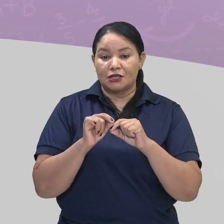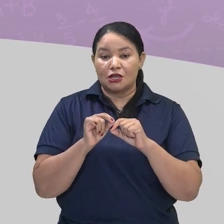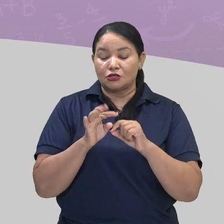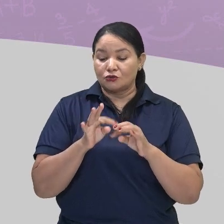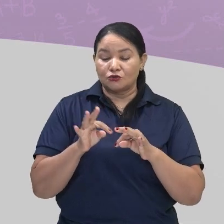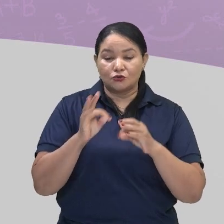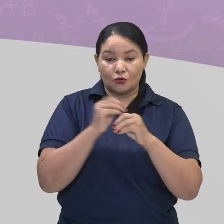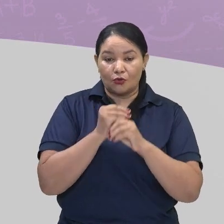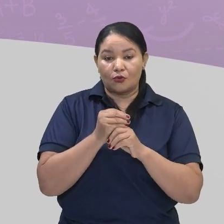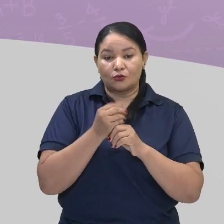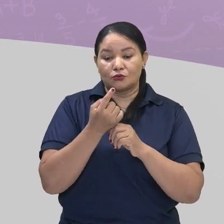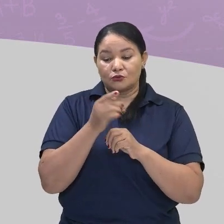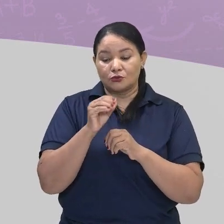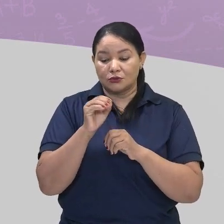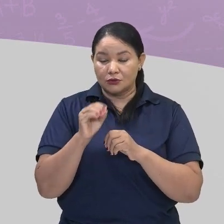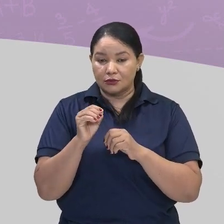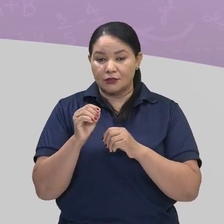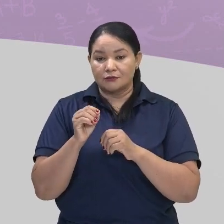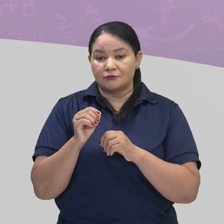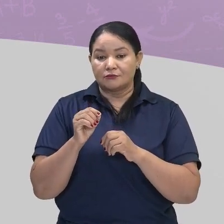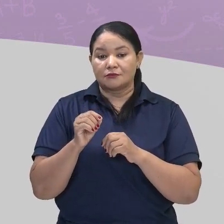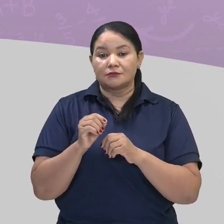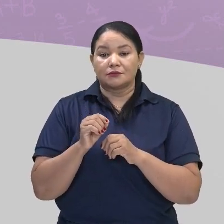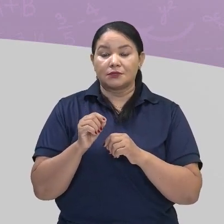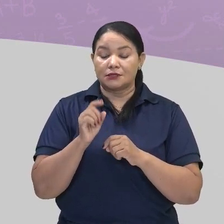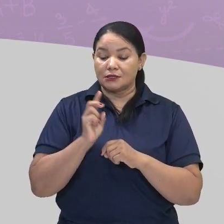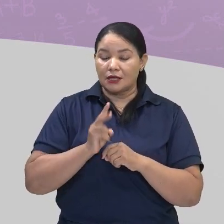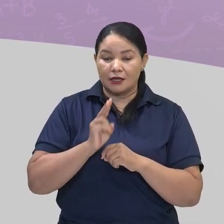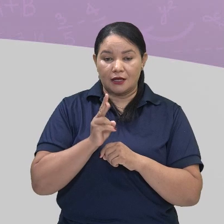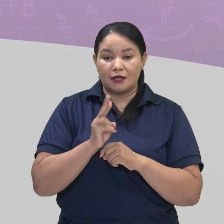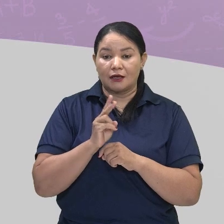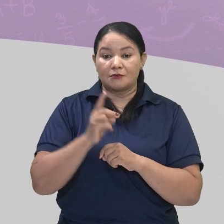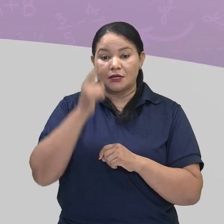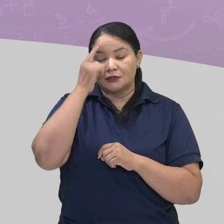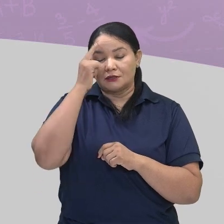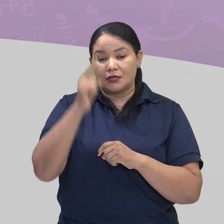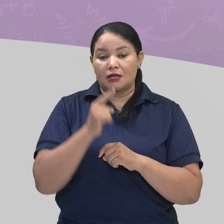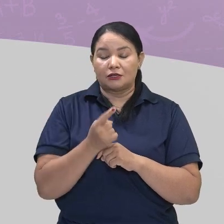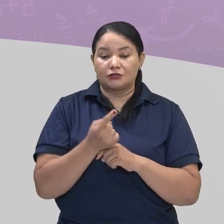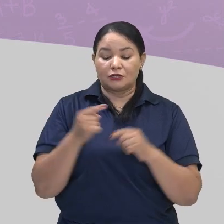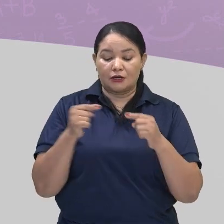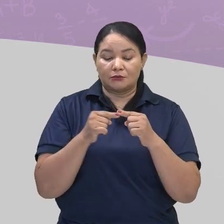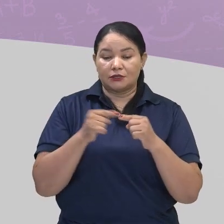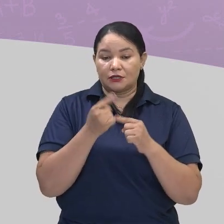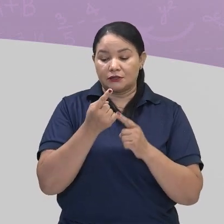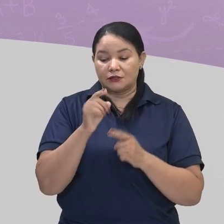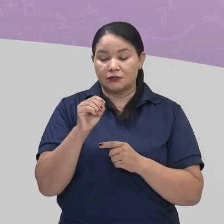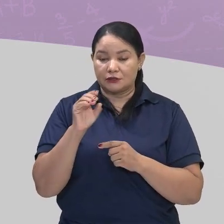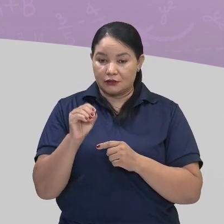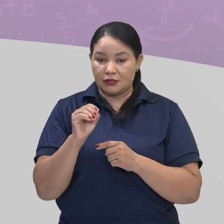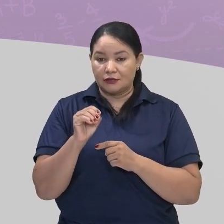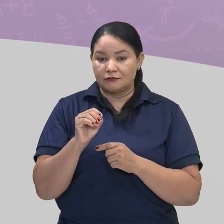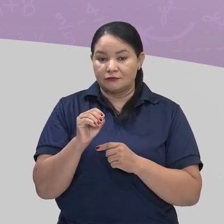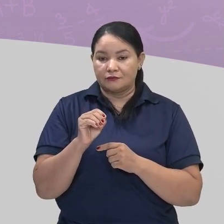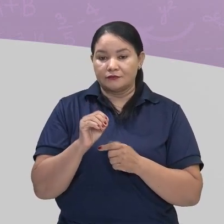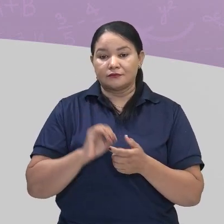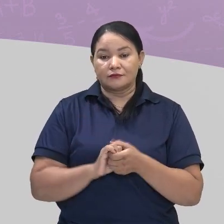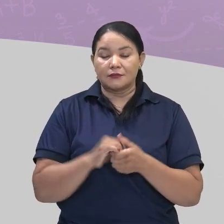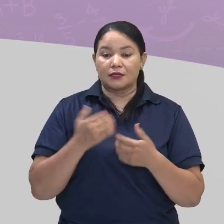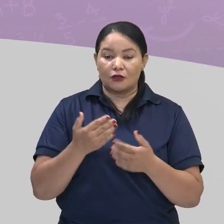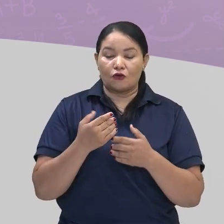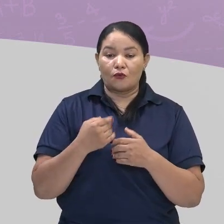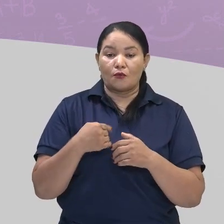todo. Esse todo a gente leva sempre em consideração a ideia de 100 unidades, tá bom? Por isso a gente fala que